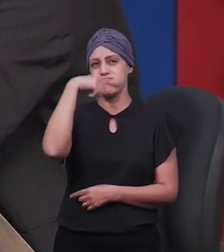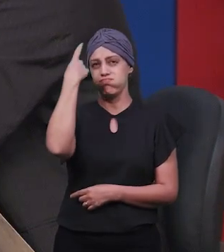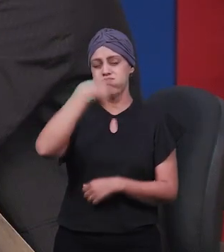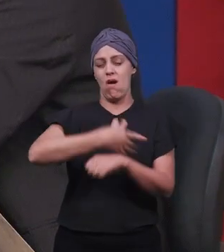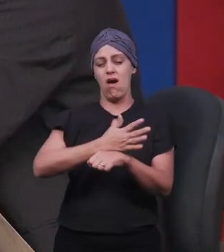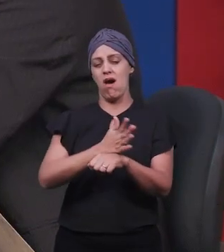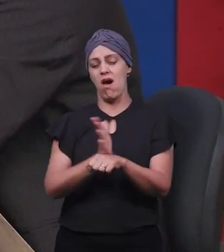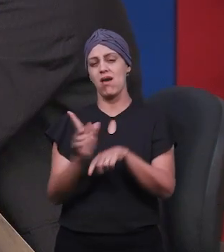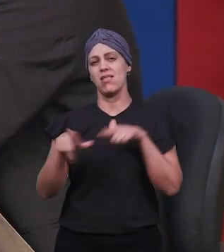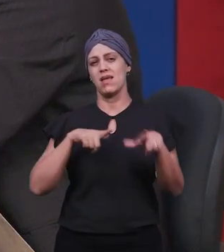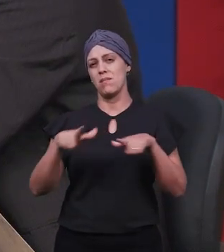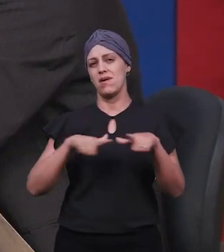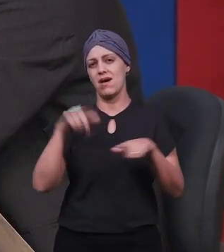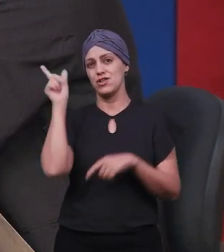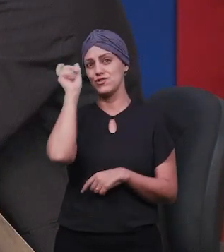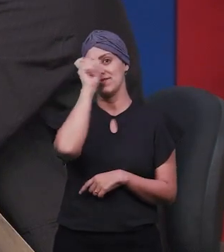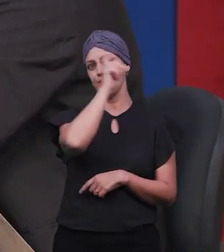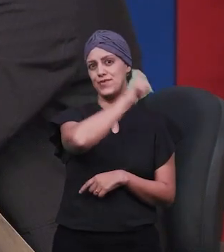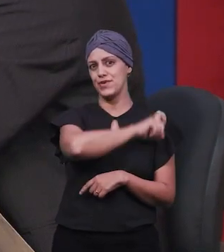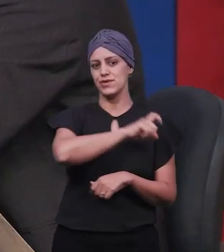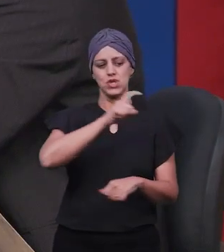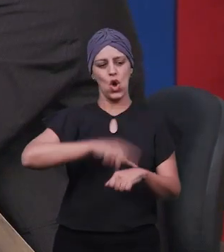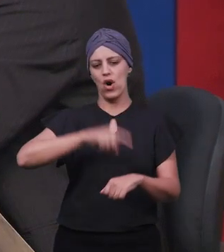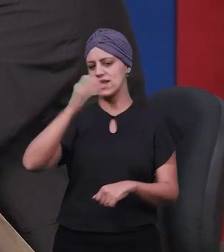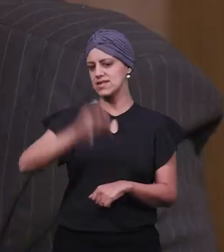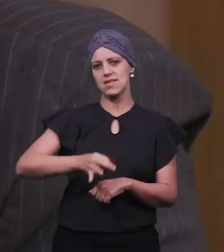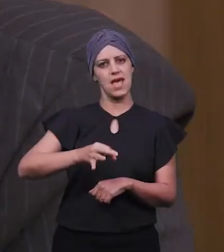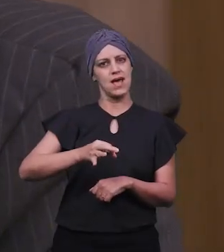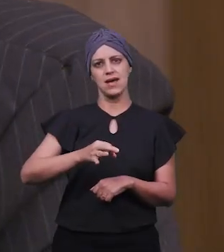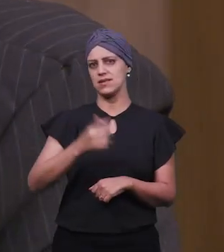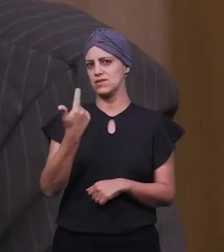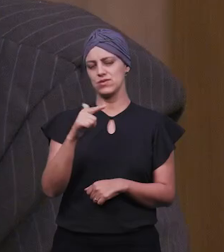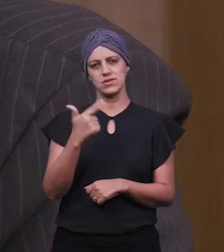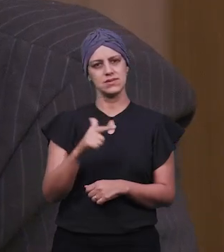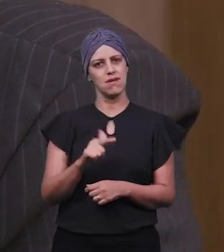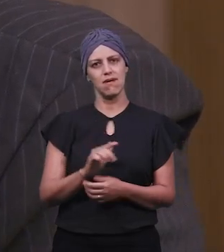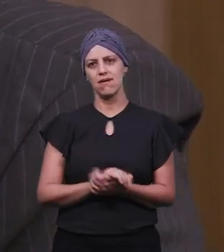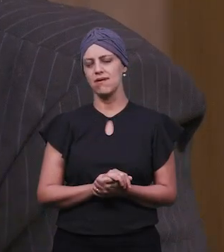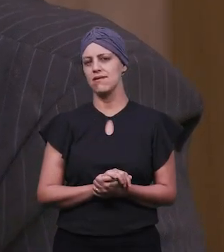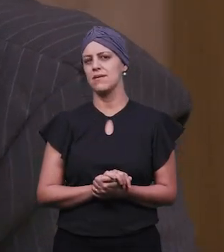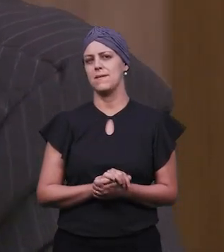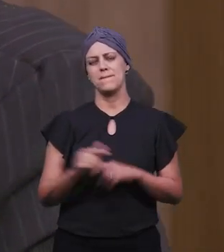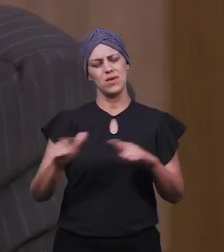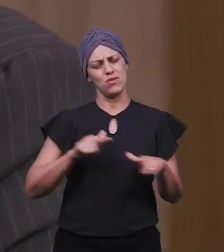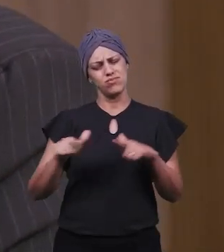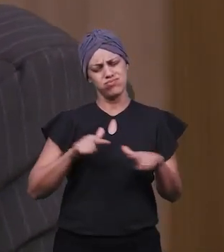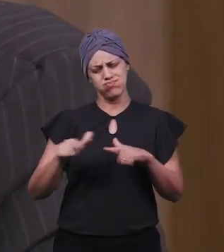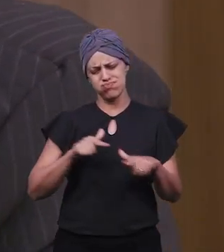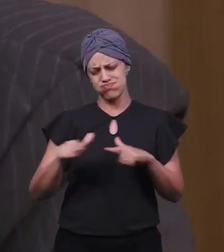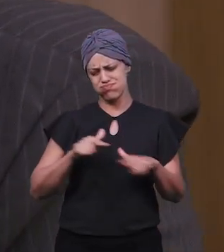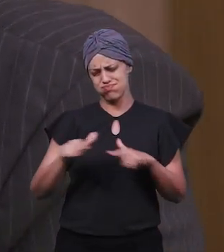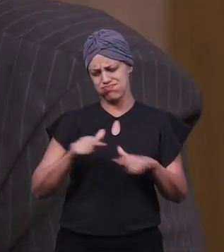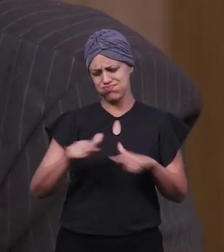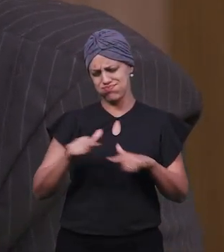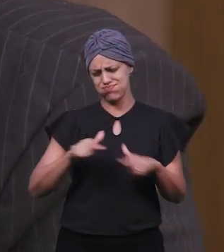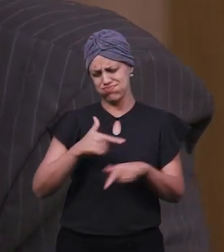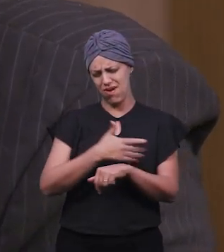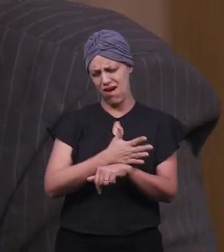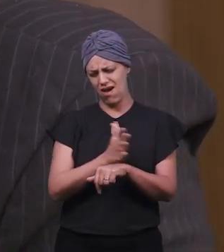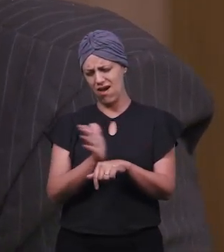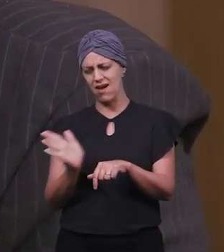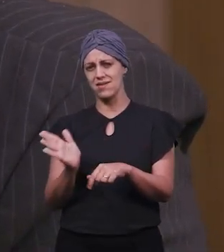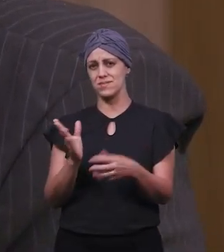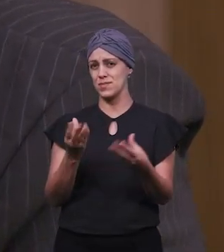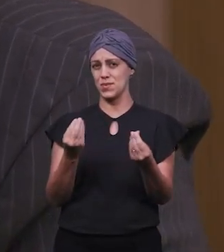muito difícil, não é como no Brasil, né, que tem horário certo de sair para o trabalho, voltar para o trabalho, né, trabalho uma por